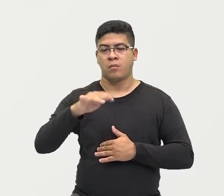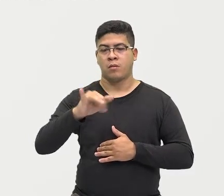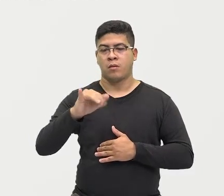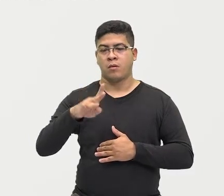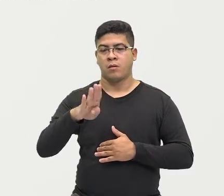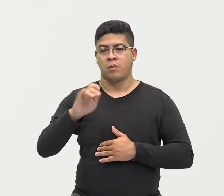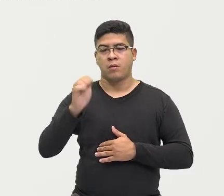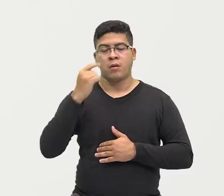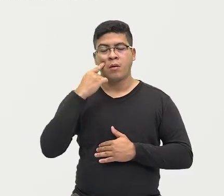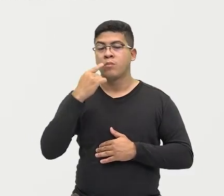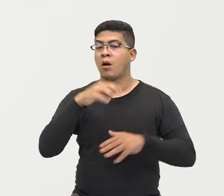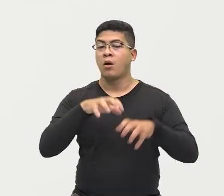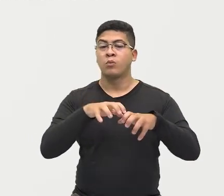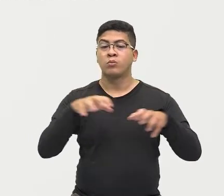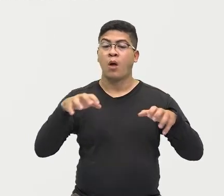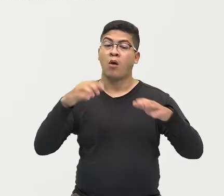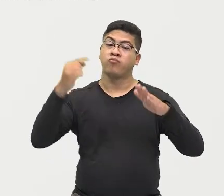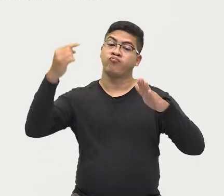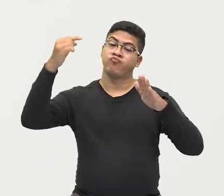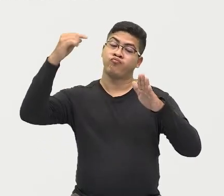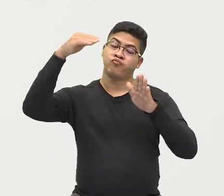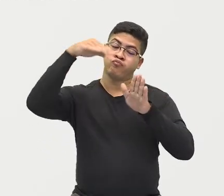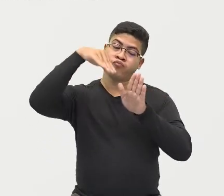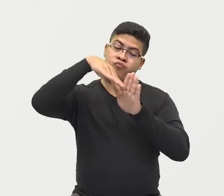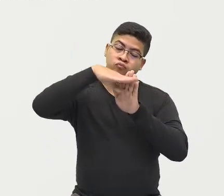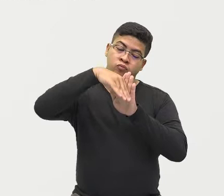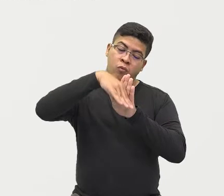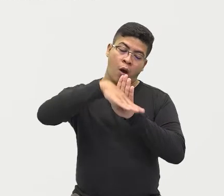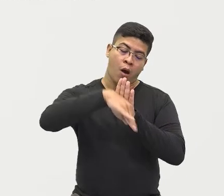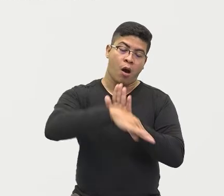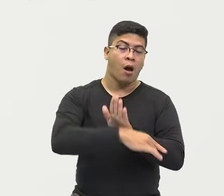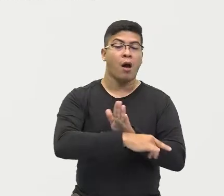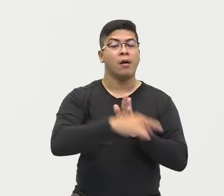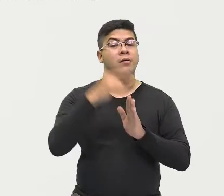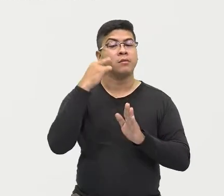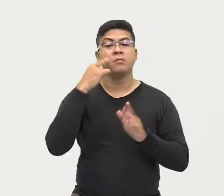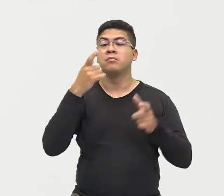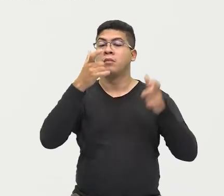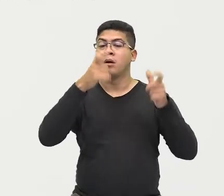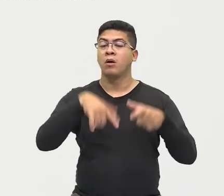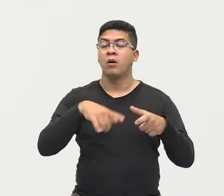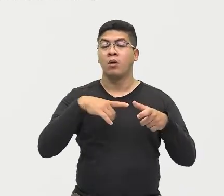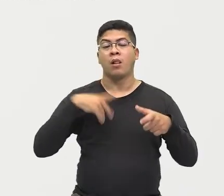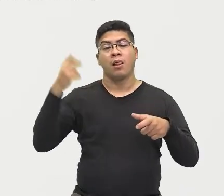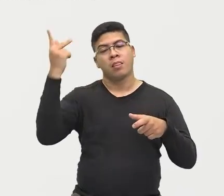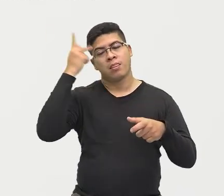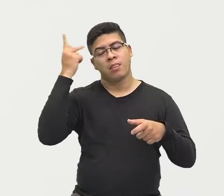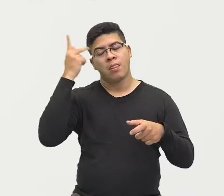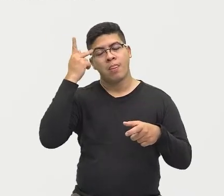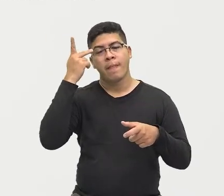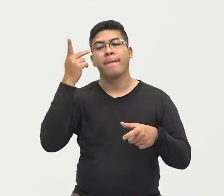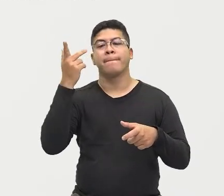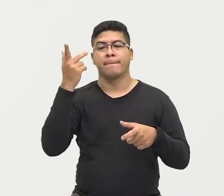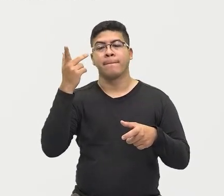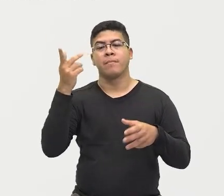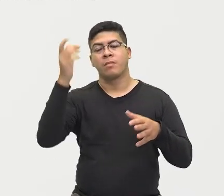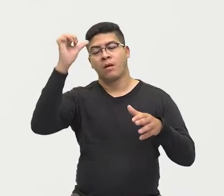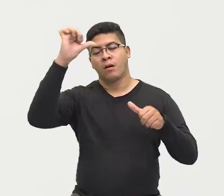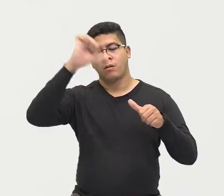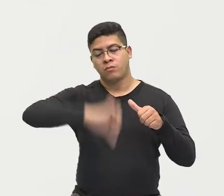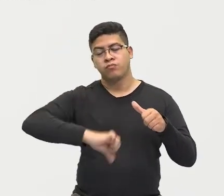das culturas do café para o oeste paulista. Então ele vai trazer aí essa crítica à